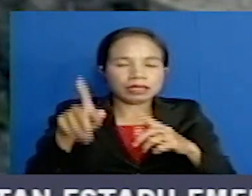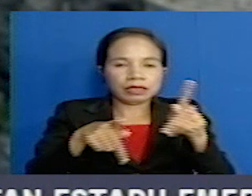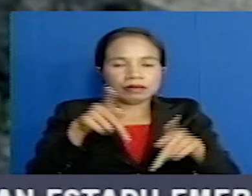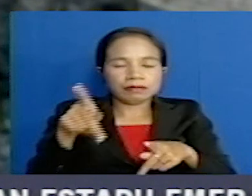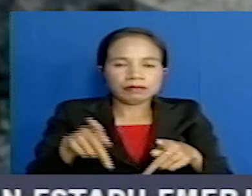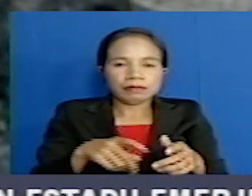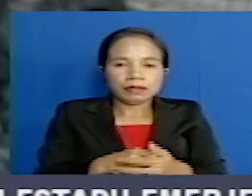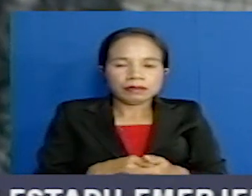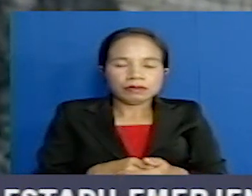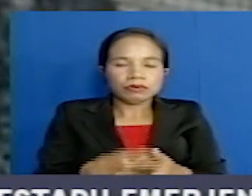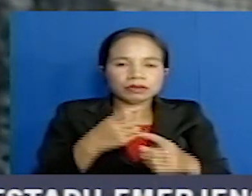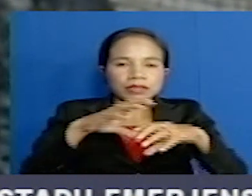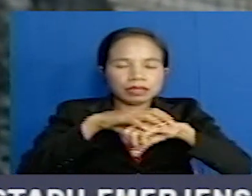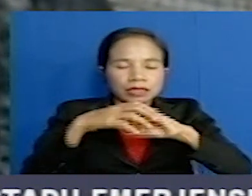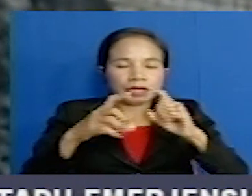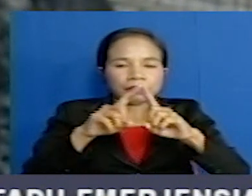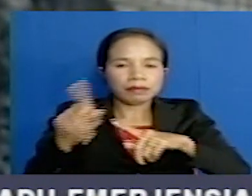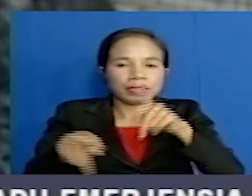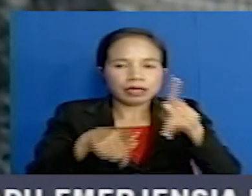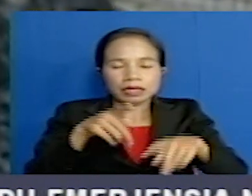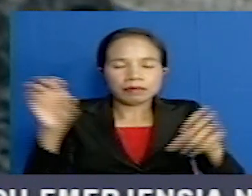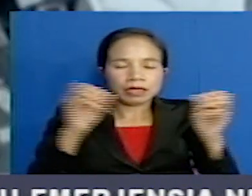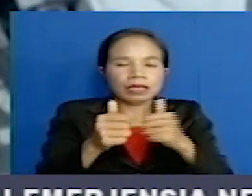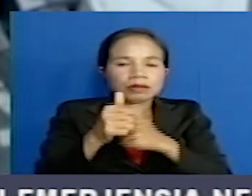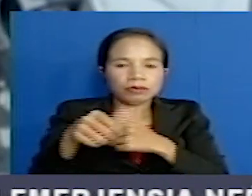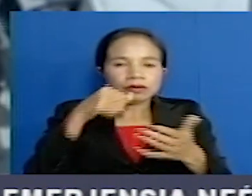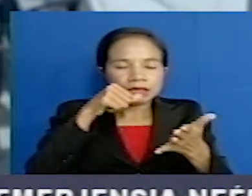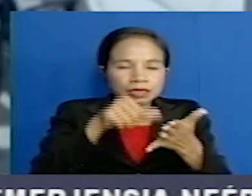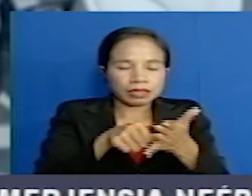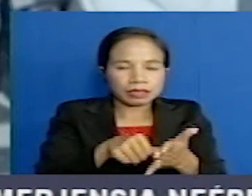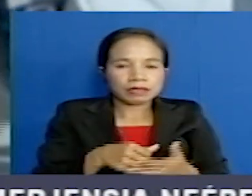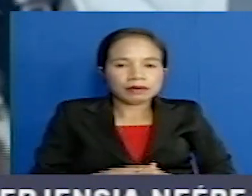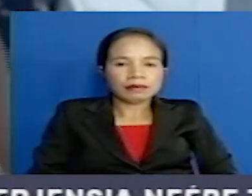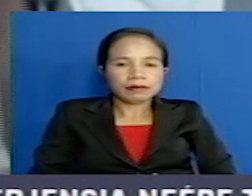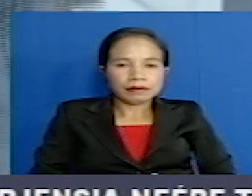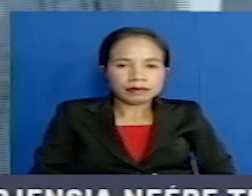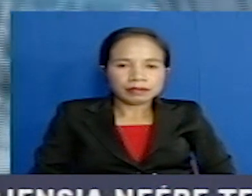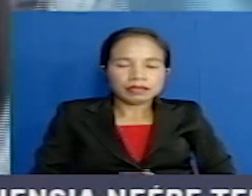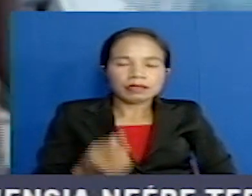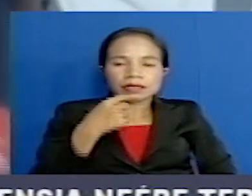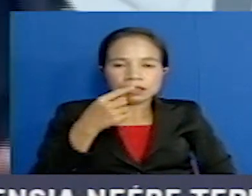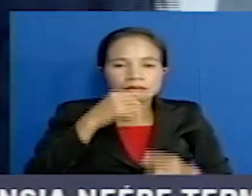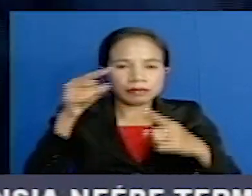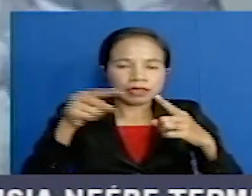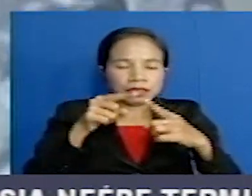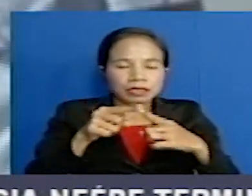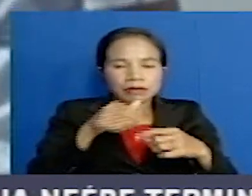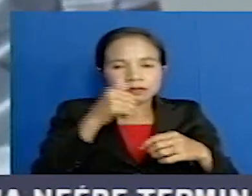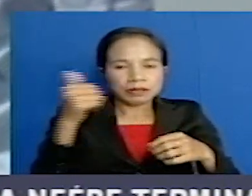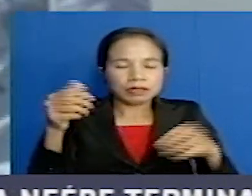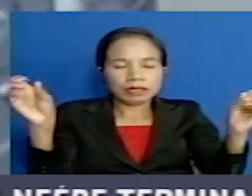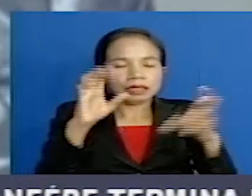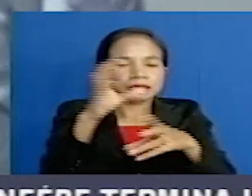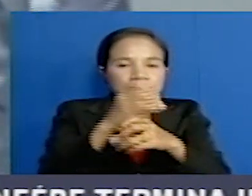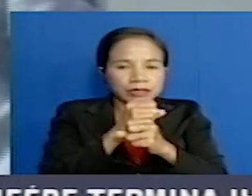belesai, husi rai refere, mas be ocupante la cumpri carta notificação. Ne admite, banhira parte balun la